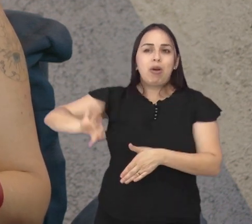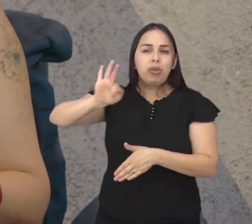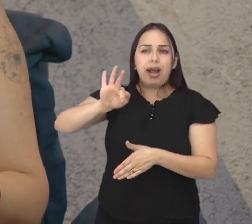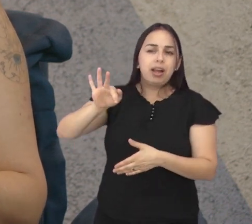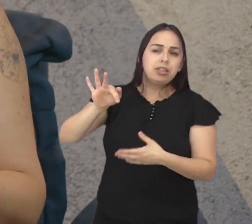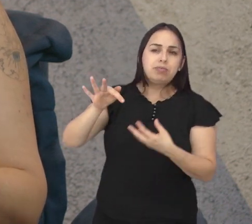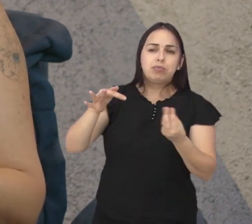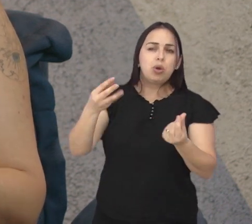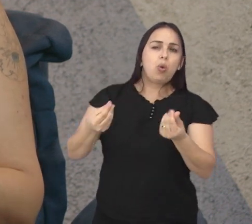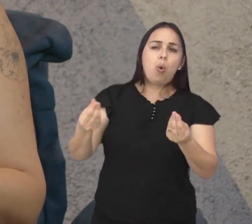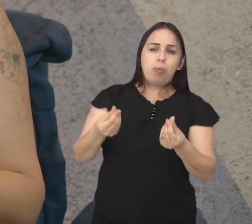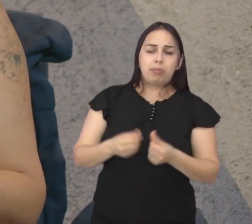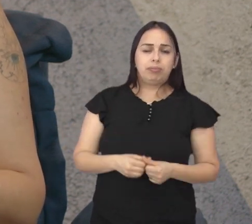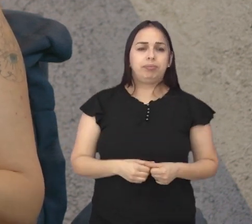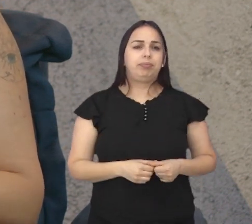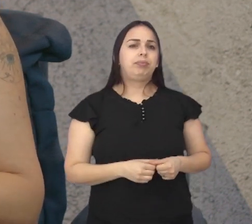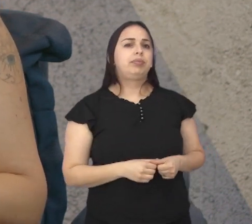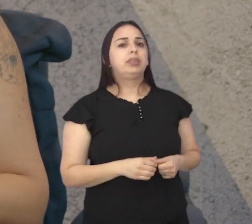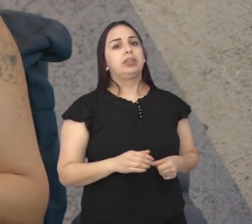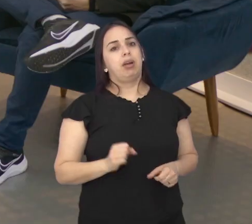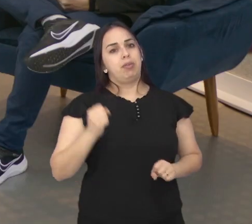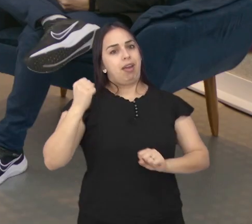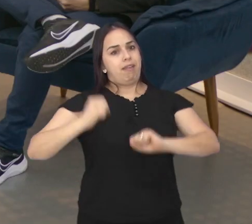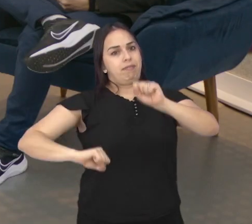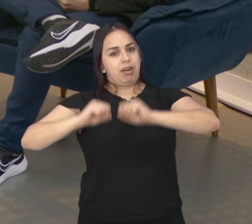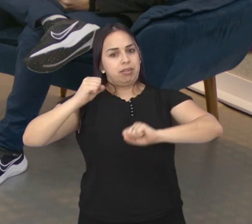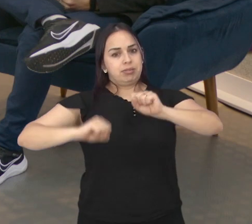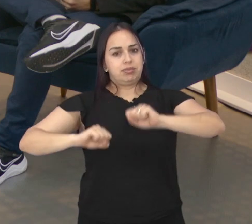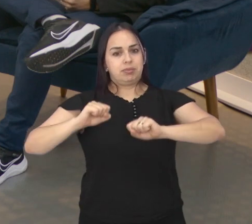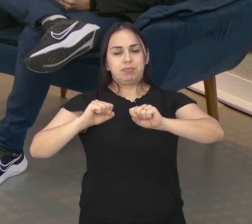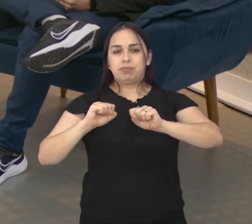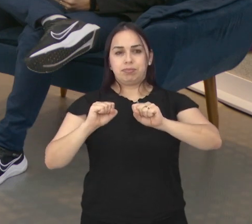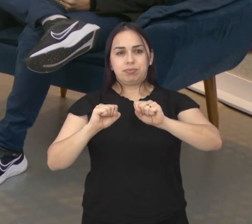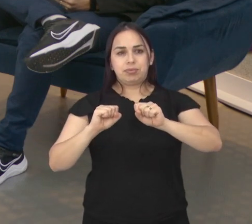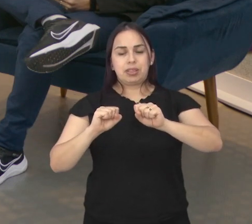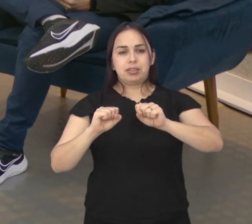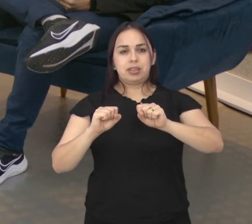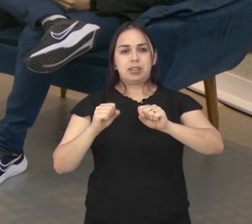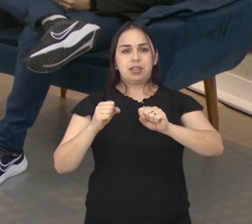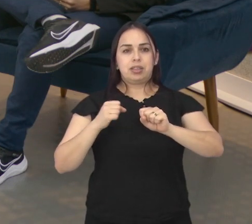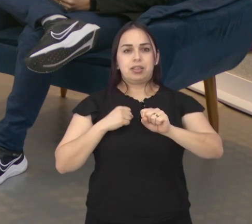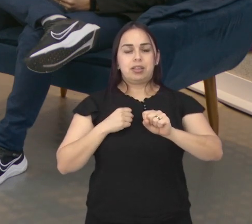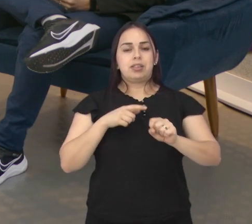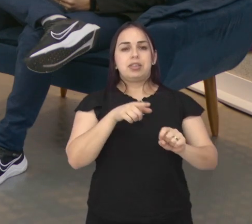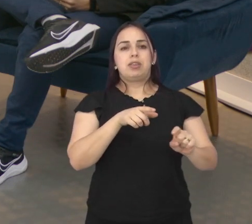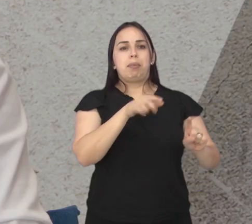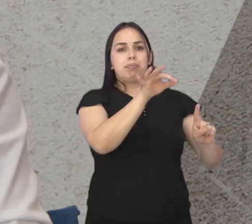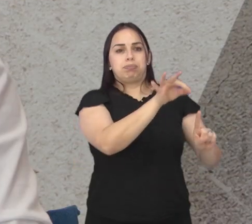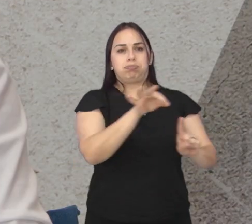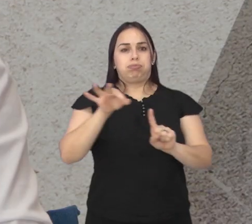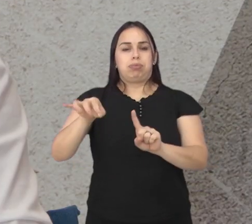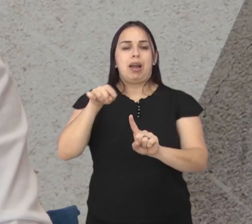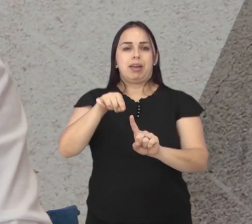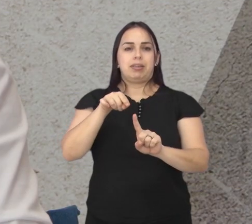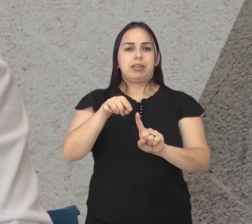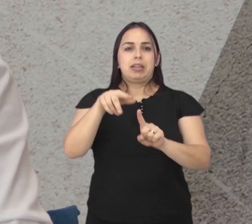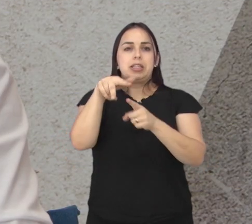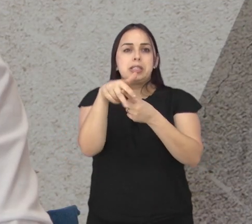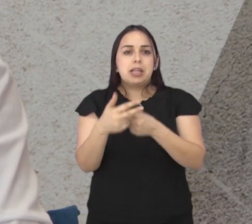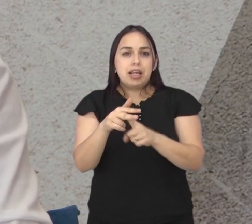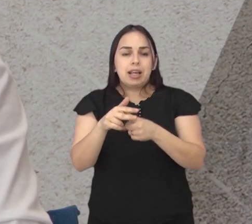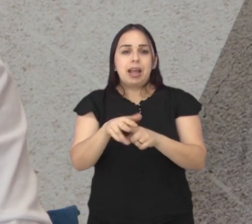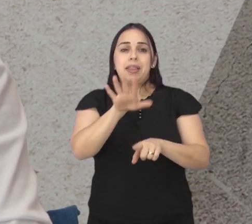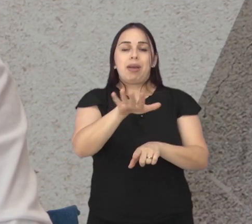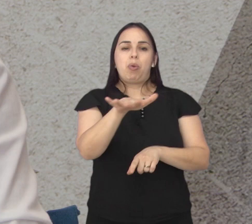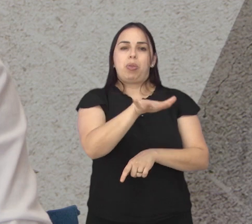uma graduação. Como que funciona isso? Então, na indústria, né, você não vai pegar um profissional da área de reparação. Você vai